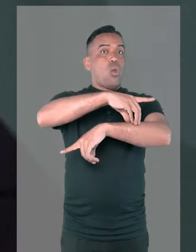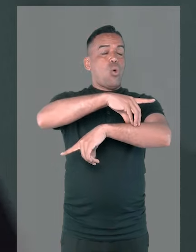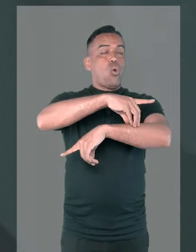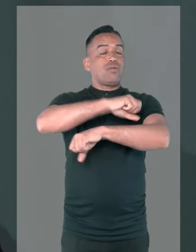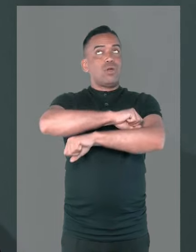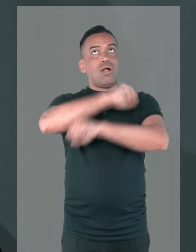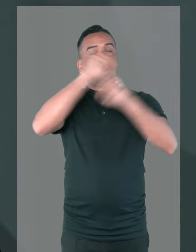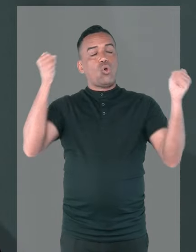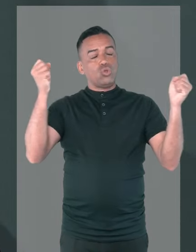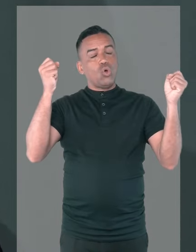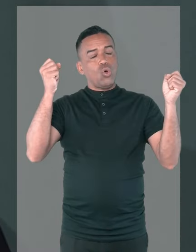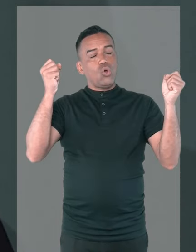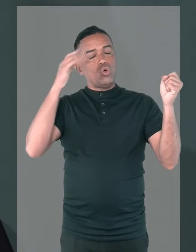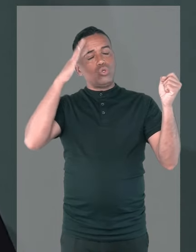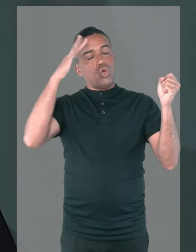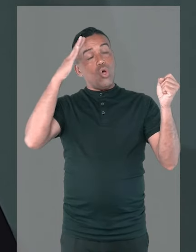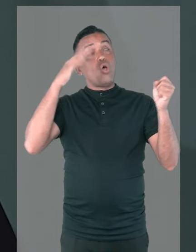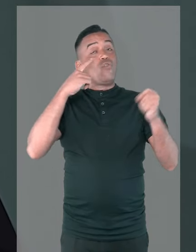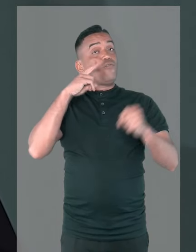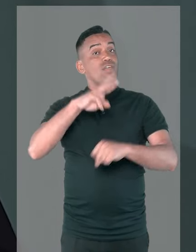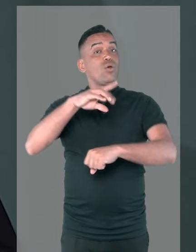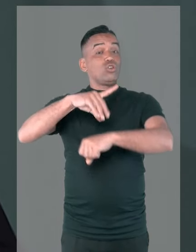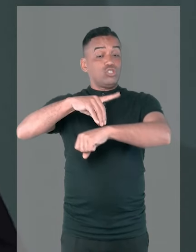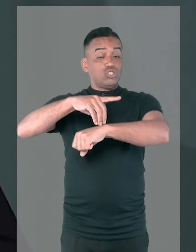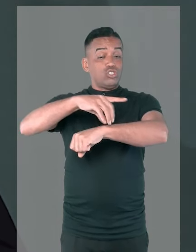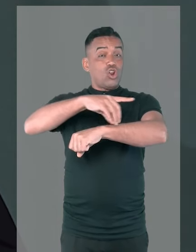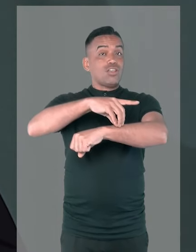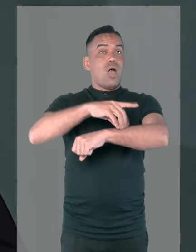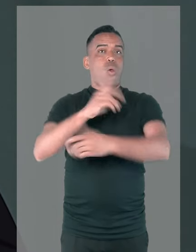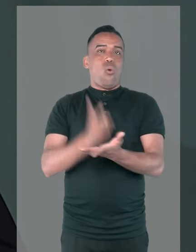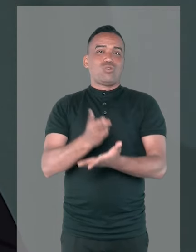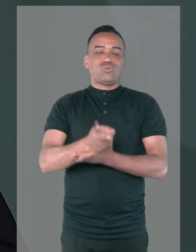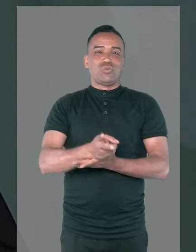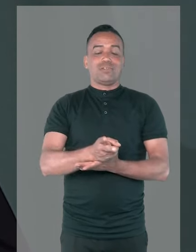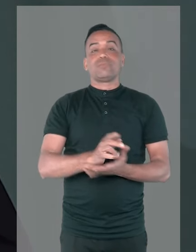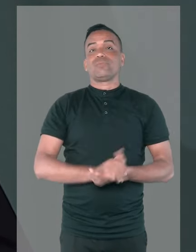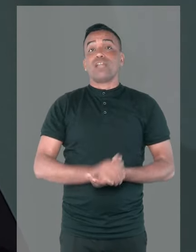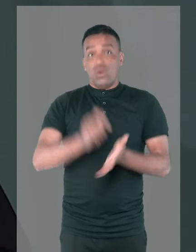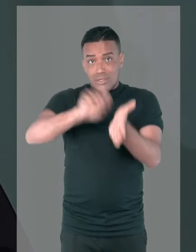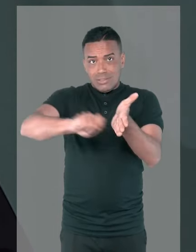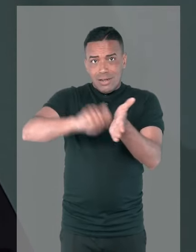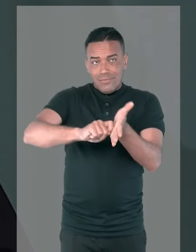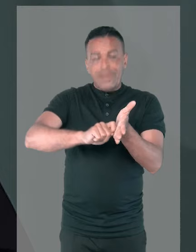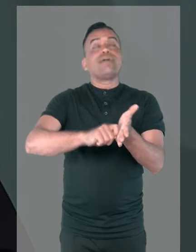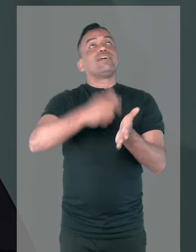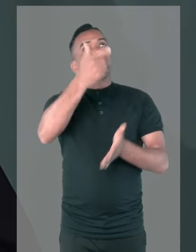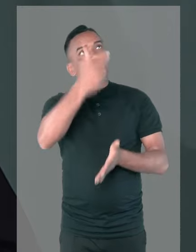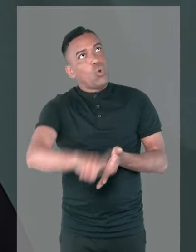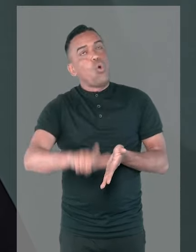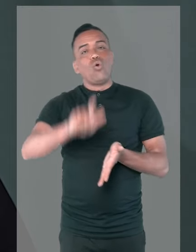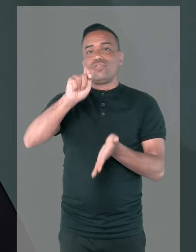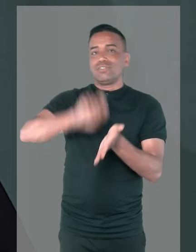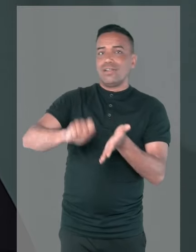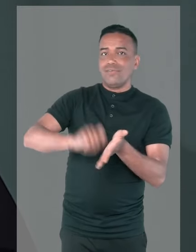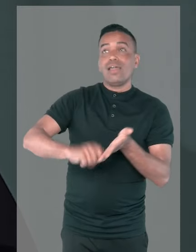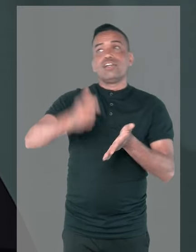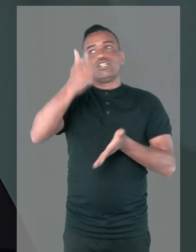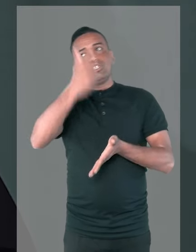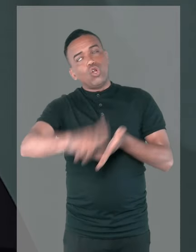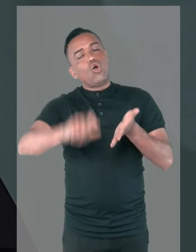dinossauro ainda estava lá. Pois é. Então, escrever, basicamente, é reescrever, é tornar o seu